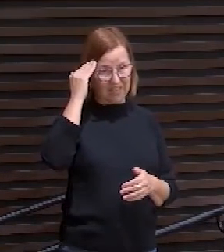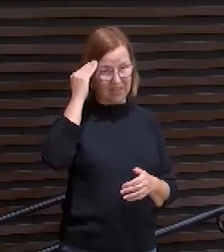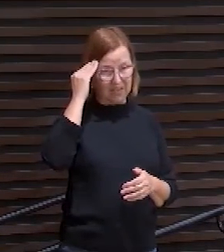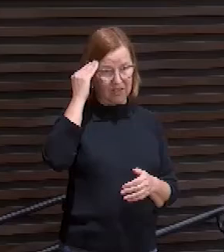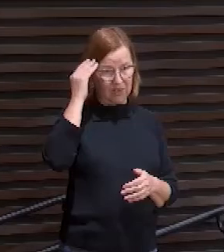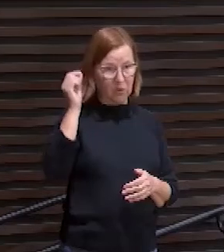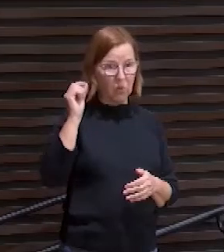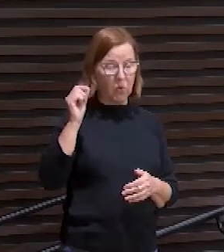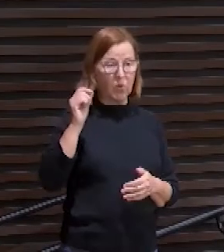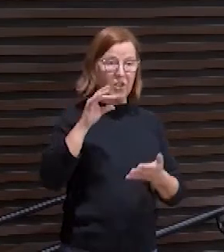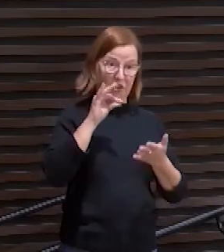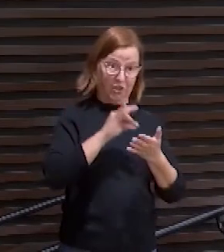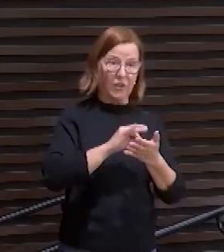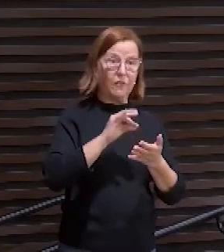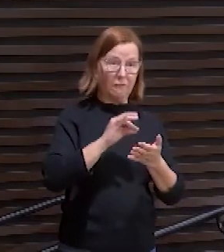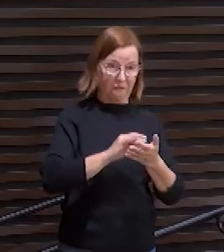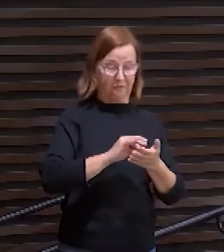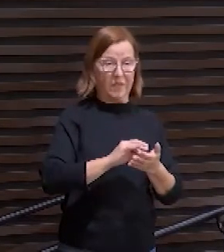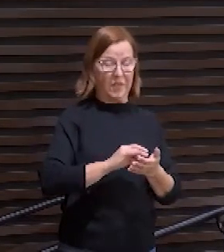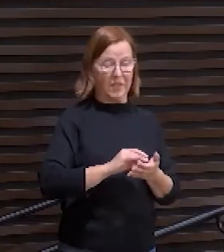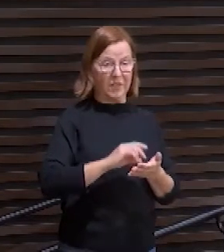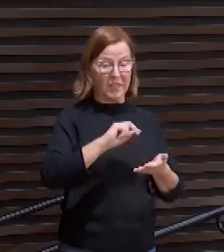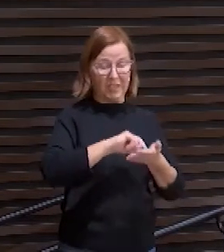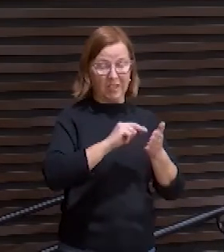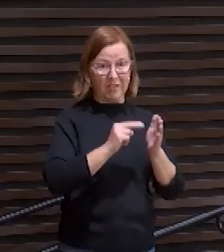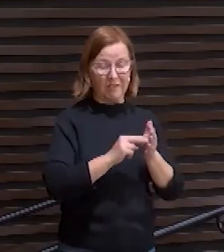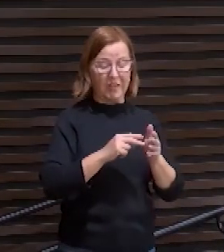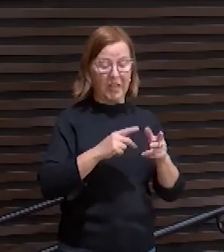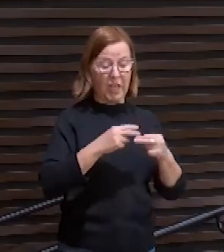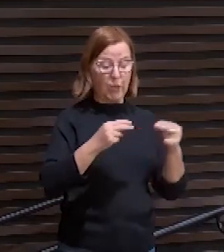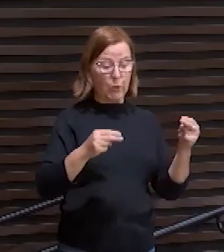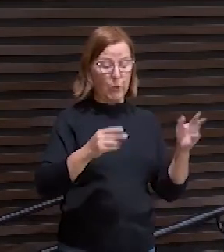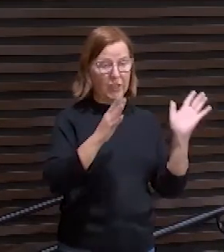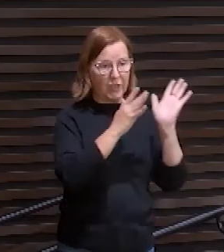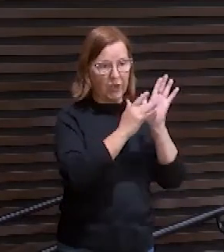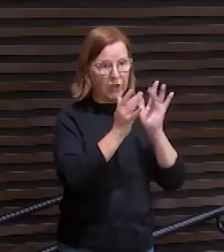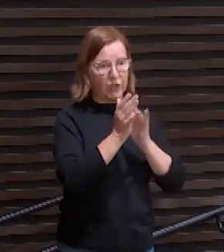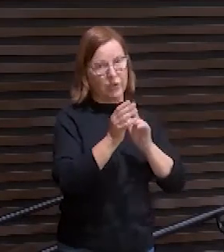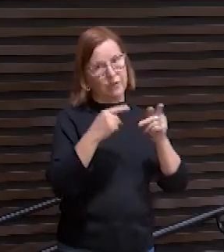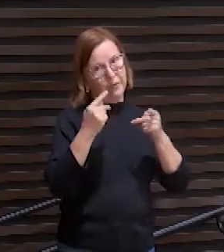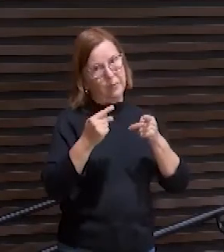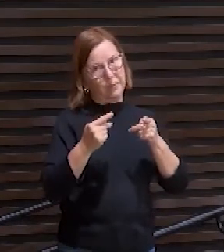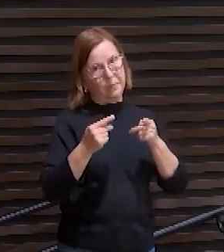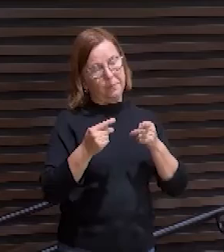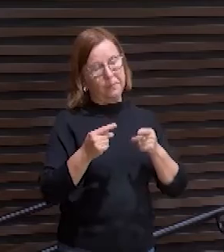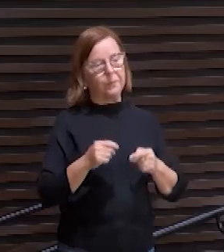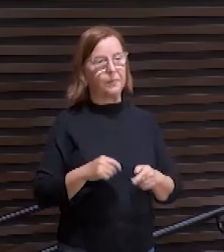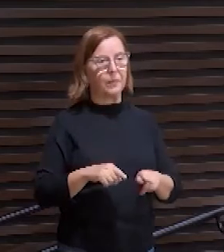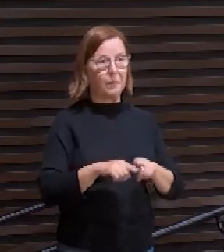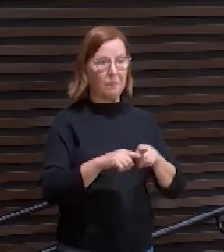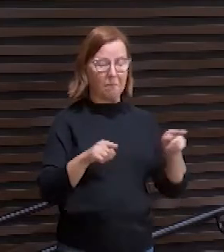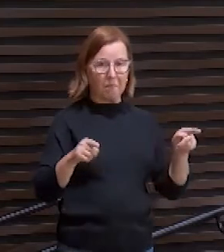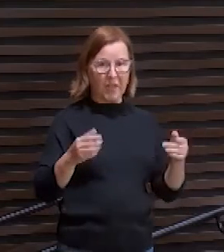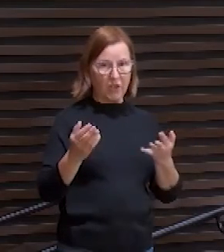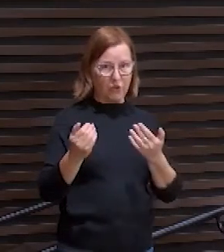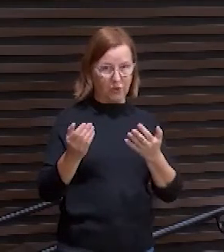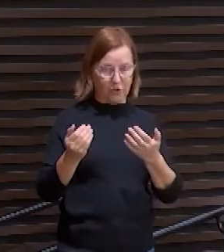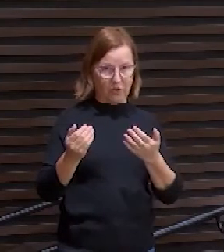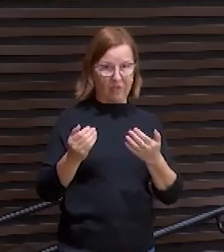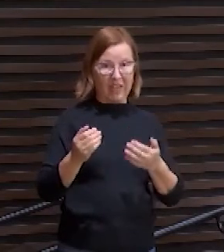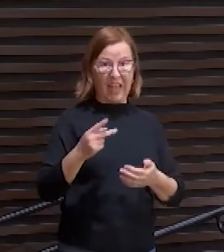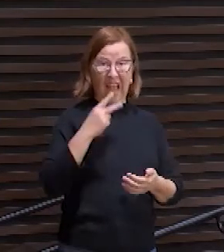que Jesus havia falado. Mas a questão é que o jovem realmente acreditava que cumpria a lei e